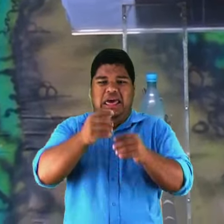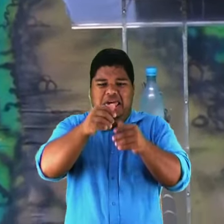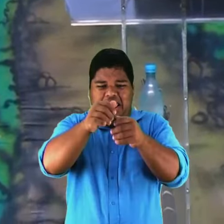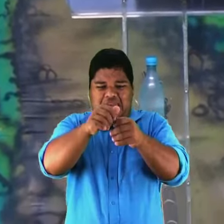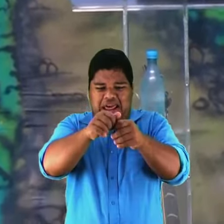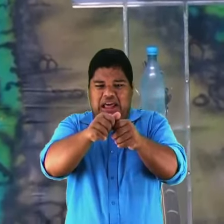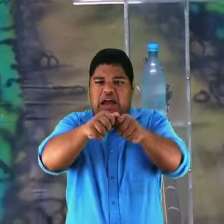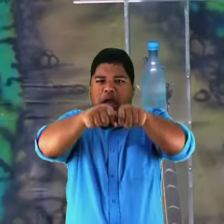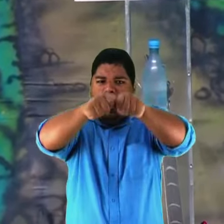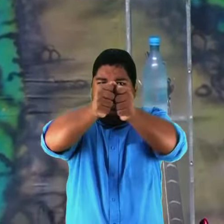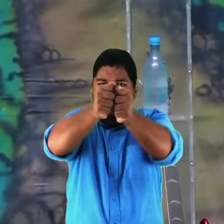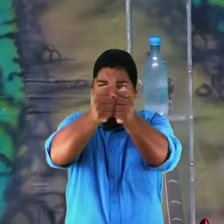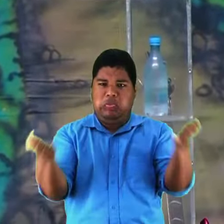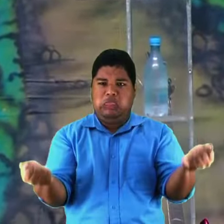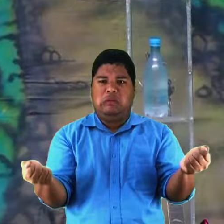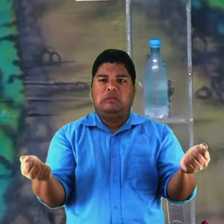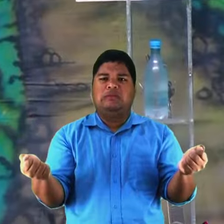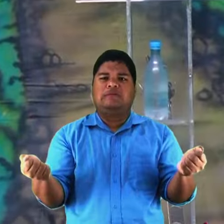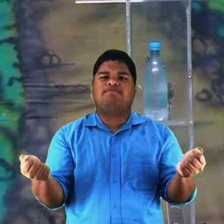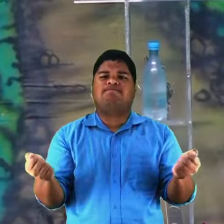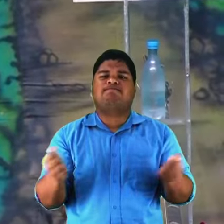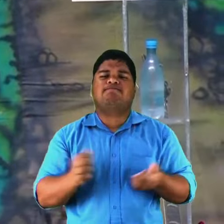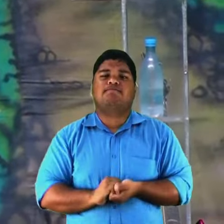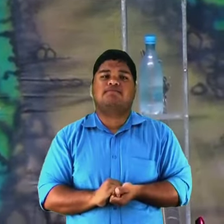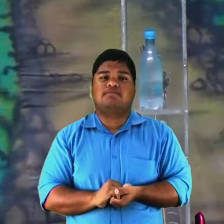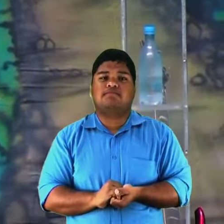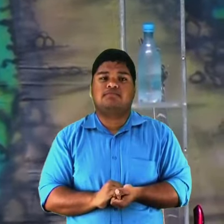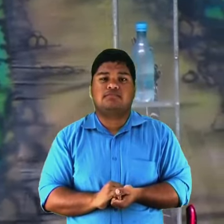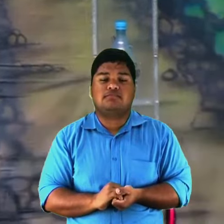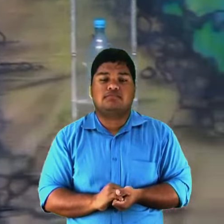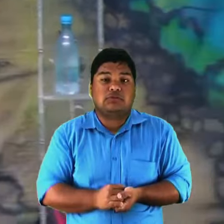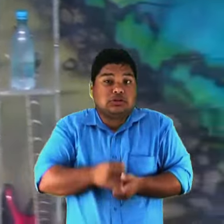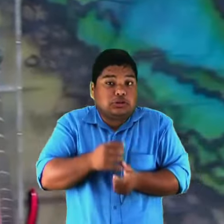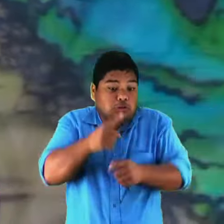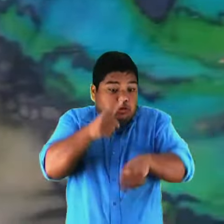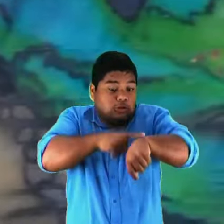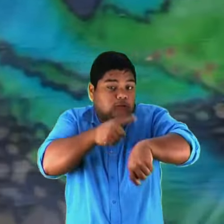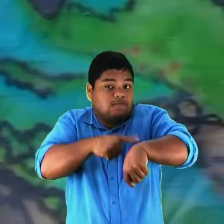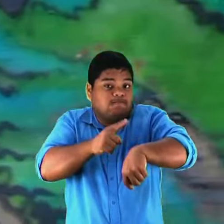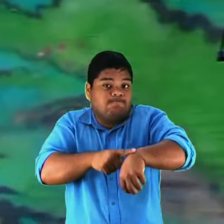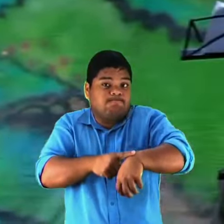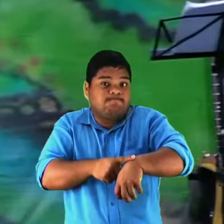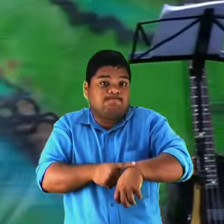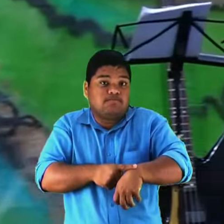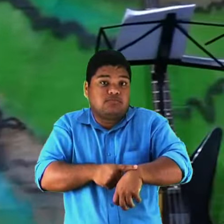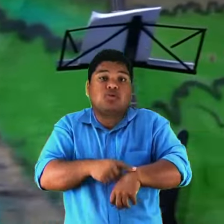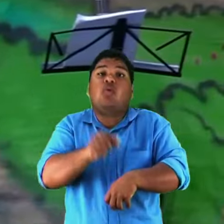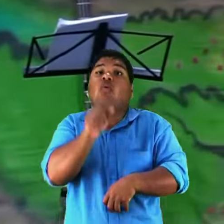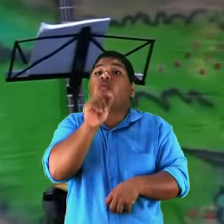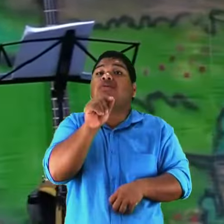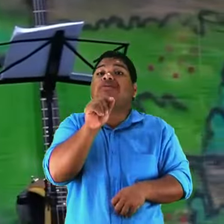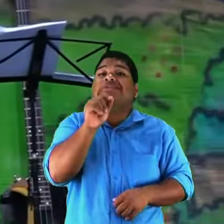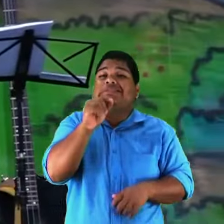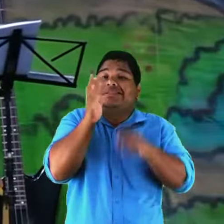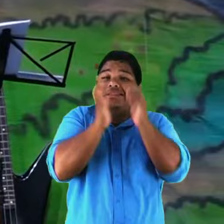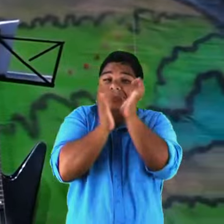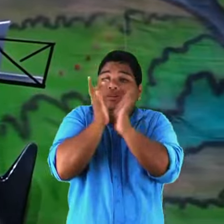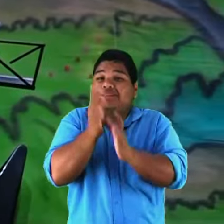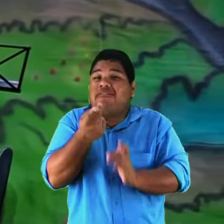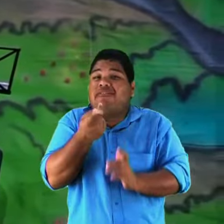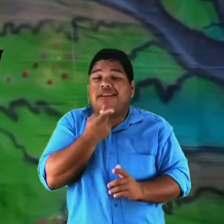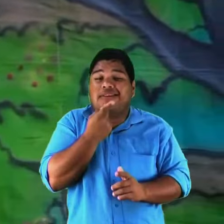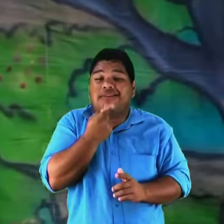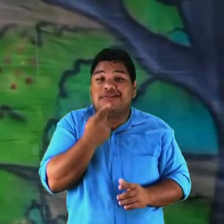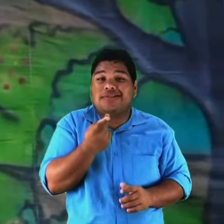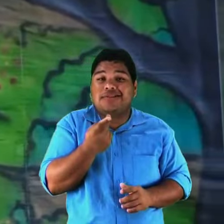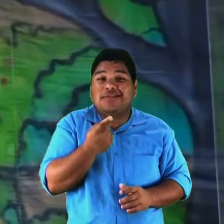rasgado naturalmente, com a ação do tempo. O que Jesus está falando aqui é que aquilo que a